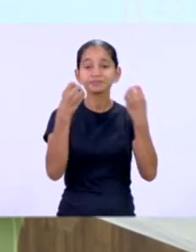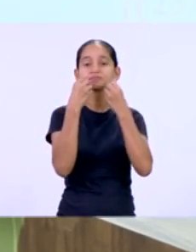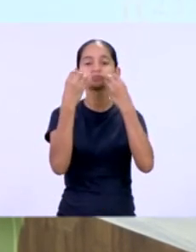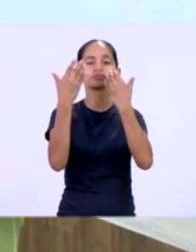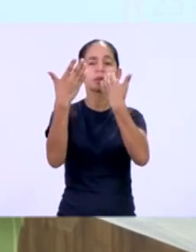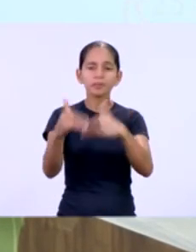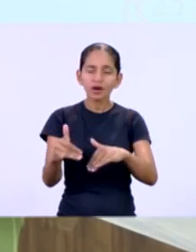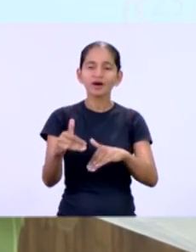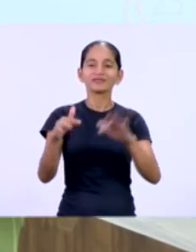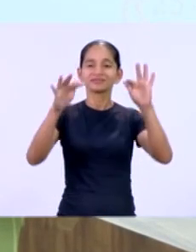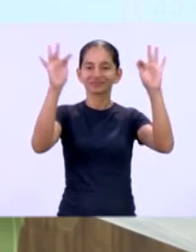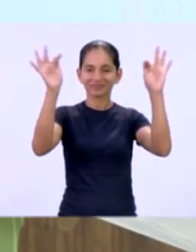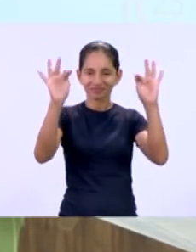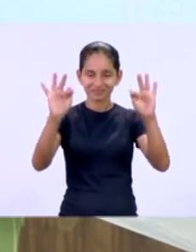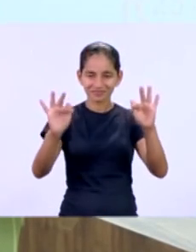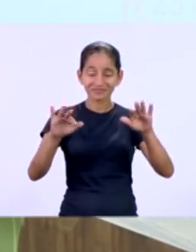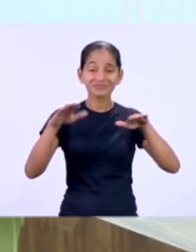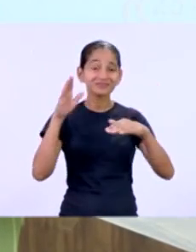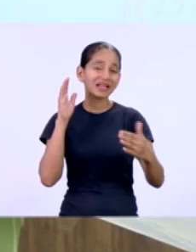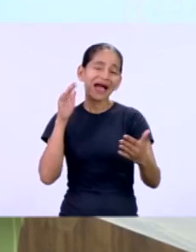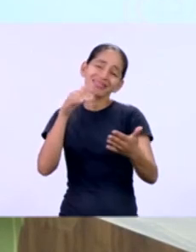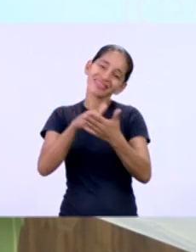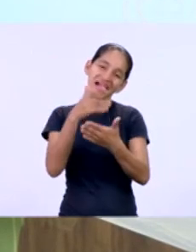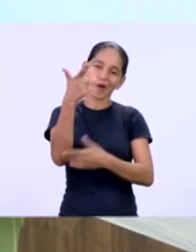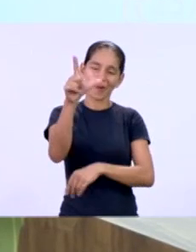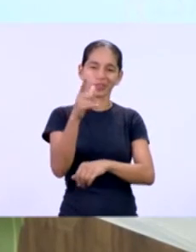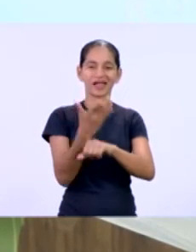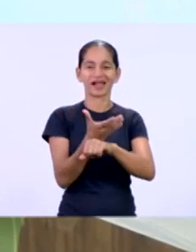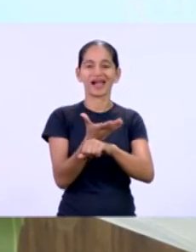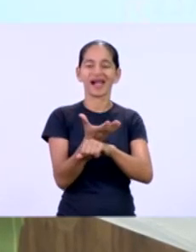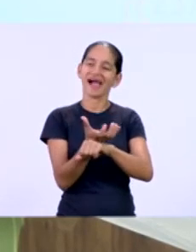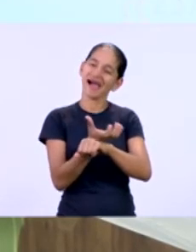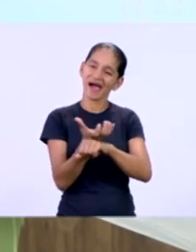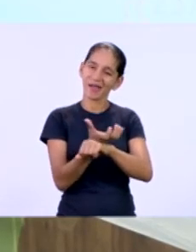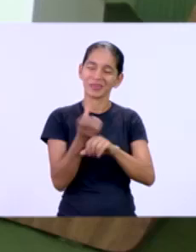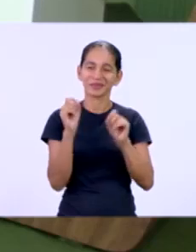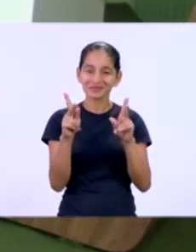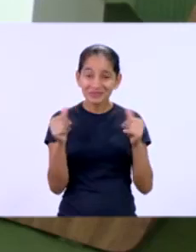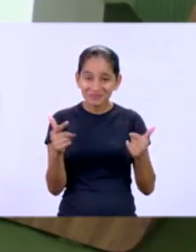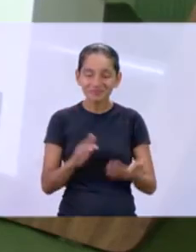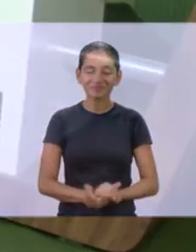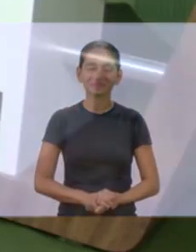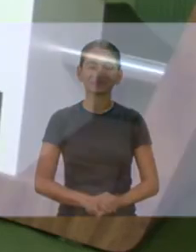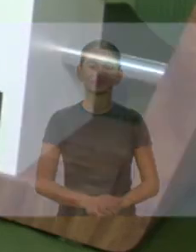uma boa prova, sejam felizes e até a próxima oportunidade, se Deus quiser. Até lá!